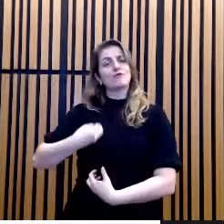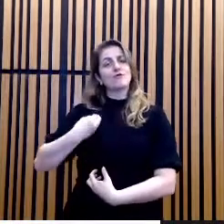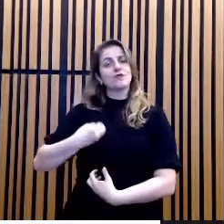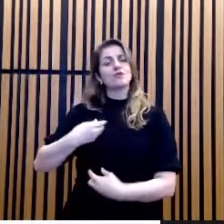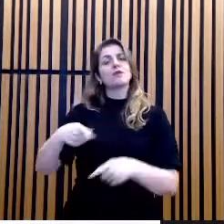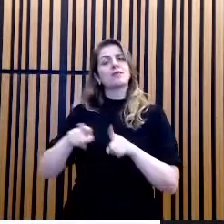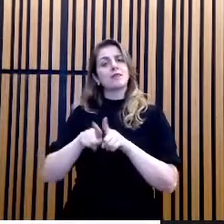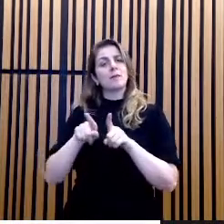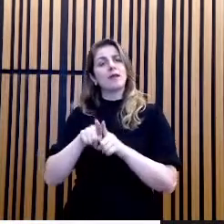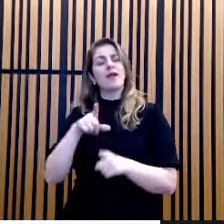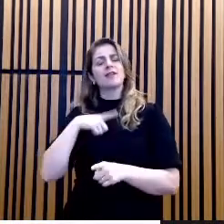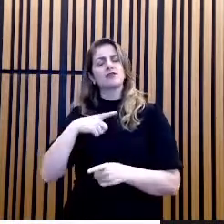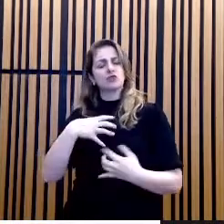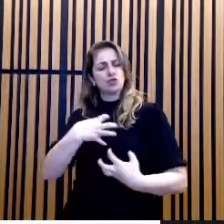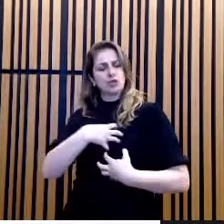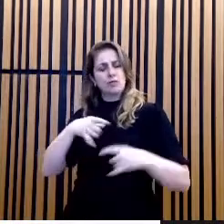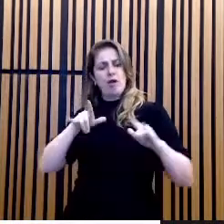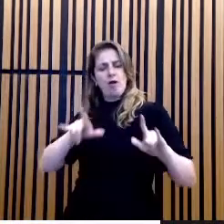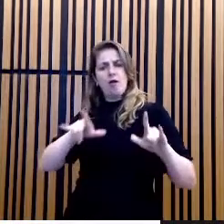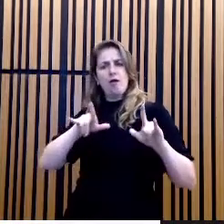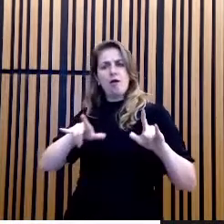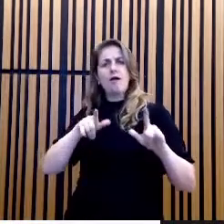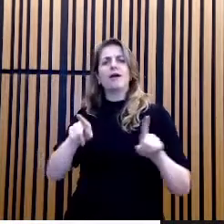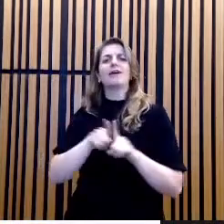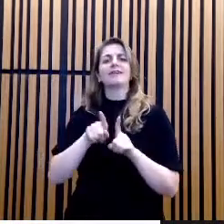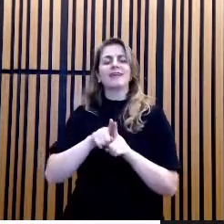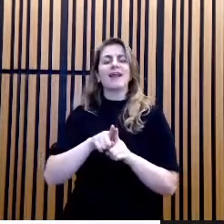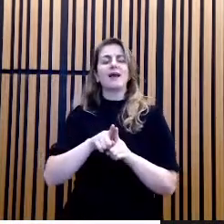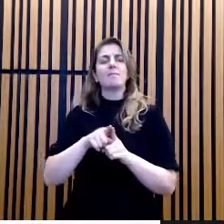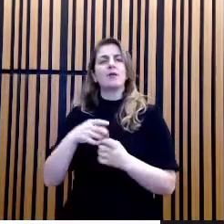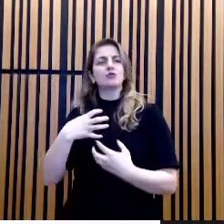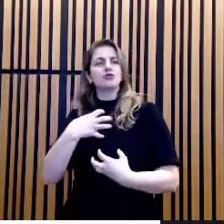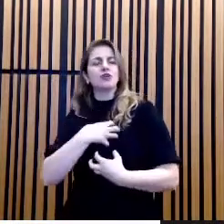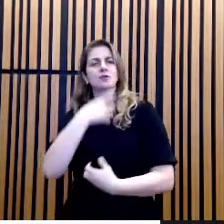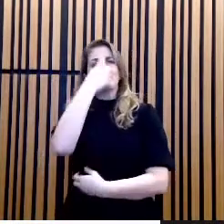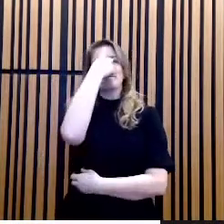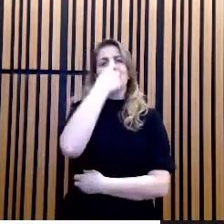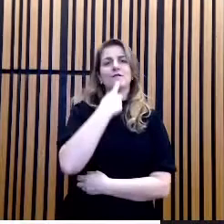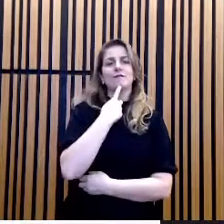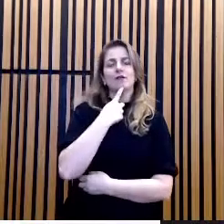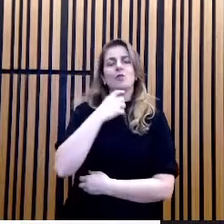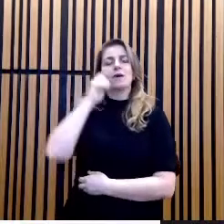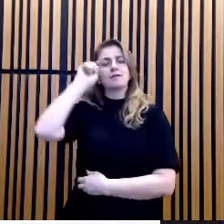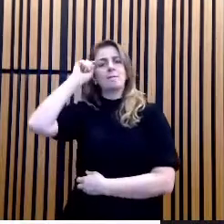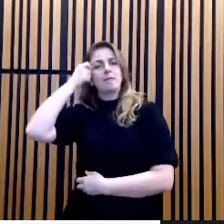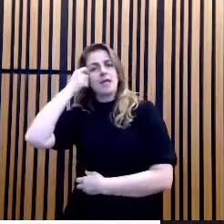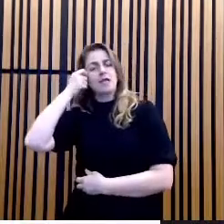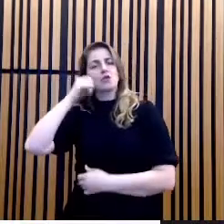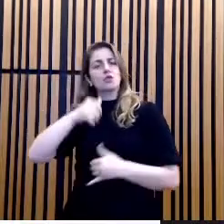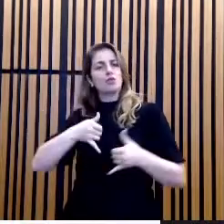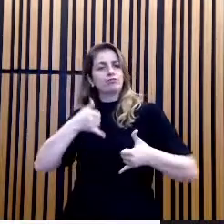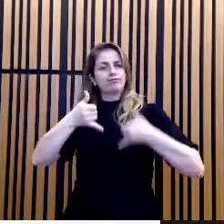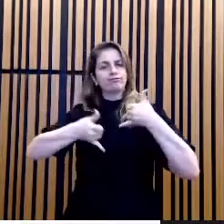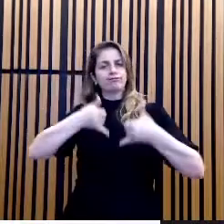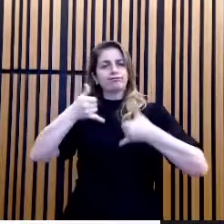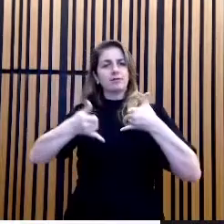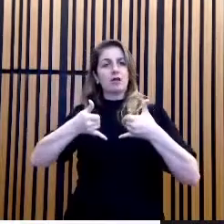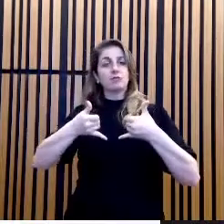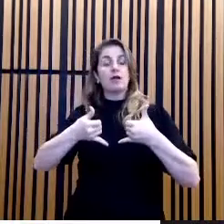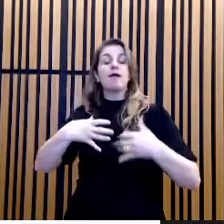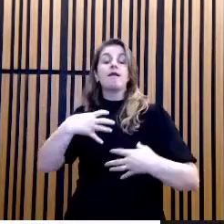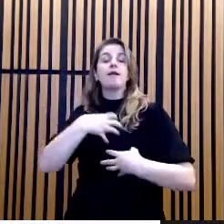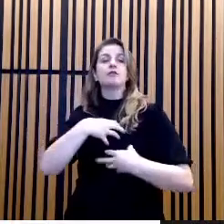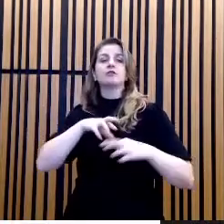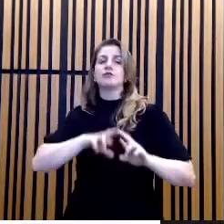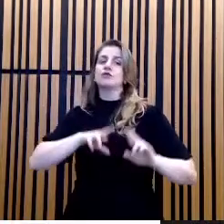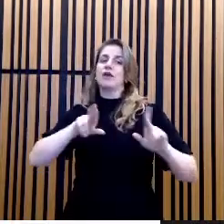minha sócia, é mais roqueira. Ela faz uma linha mais preto, couro e taxas e salto alto. E eu sou um pouco mais